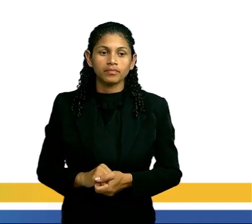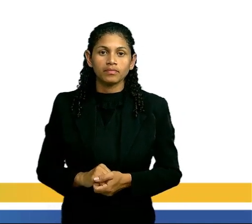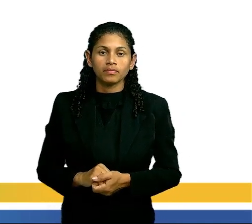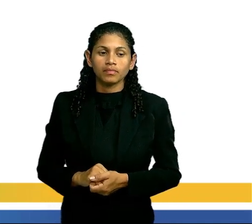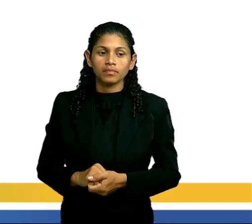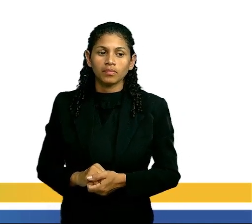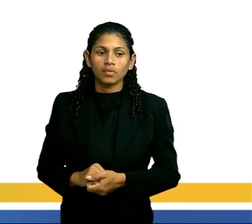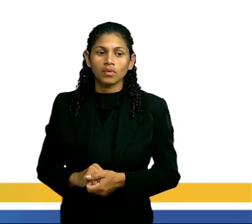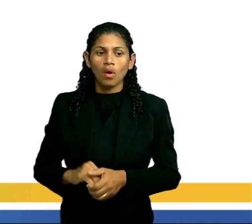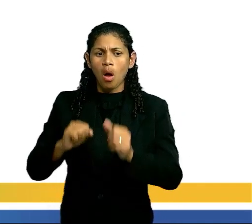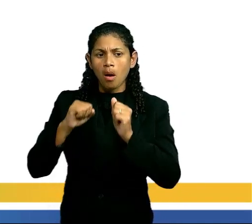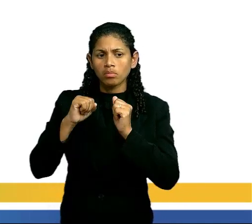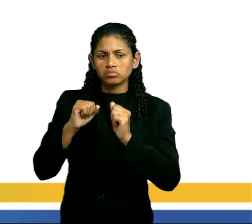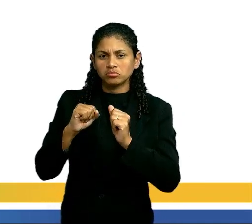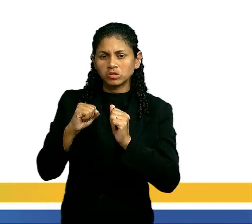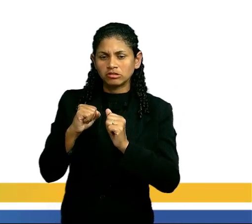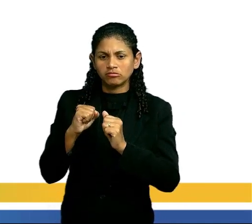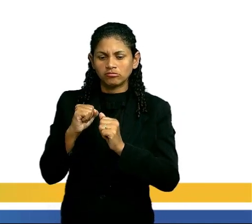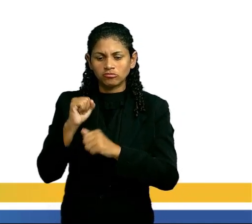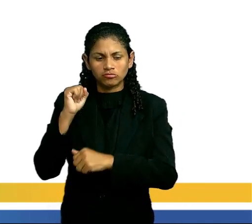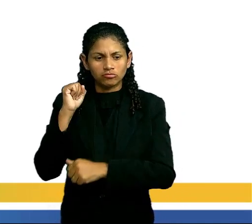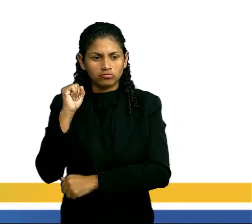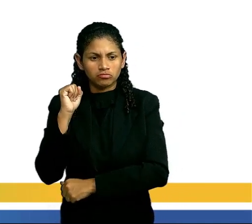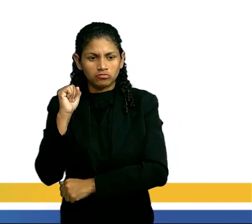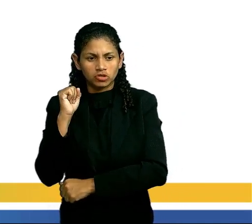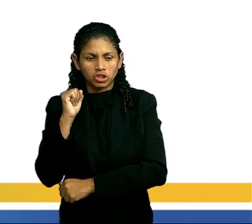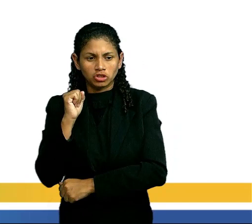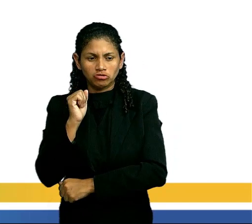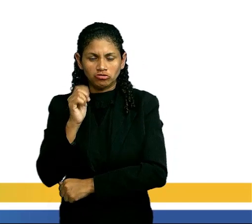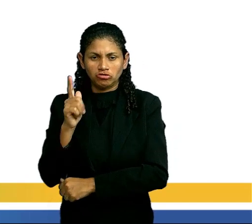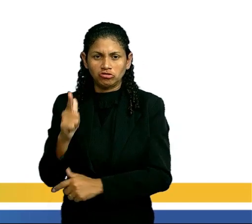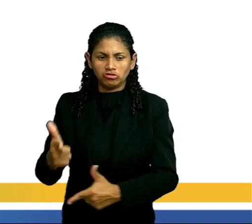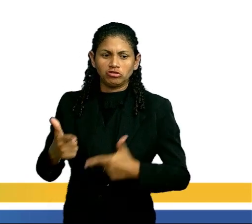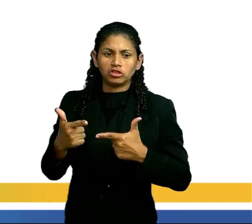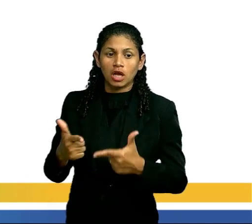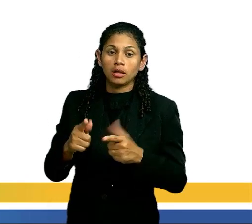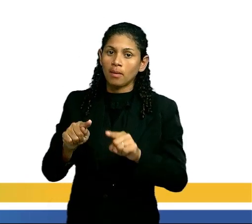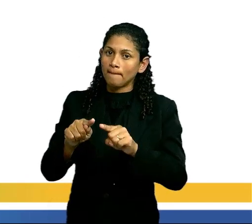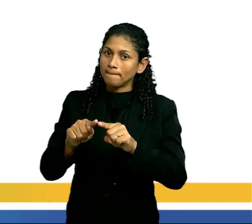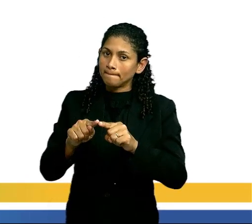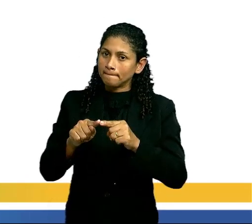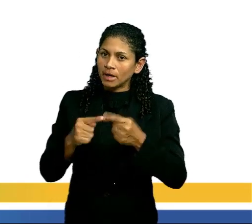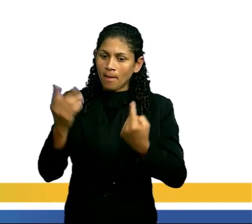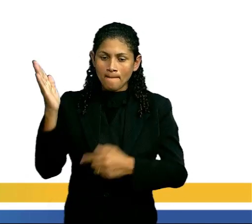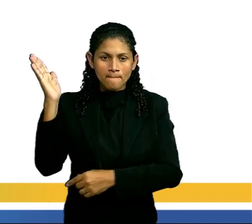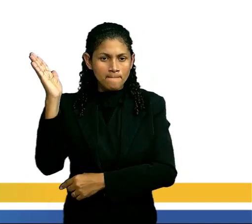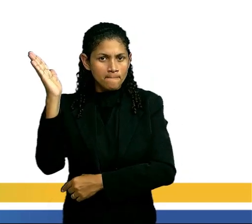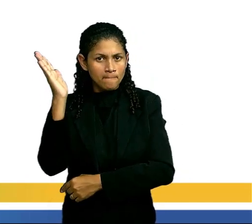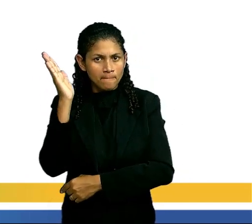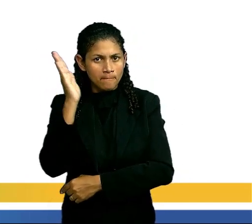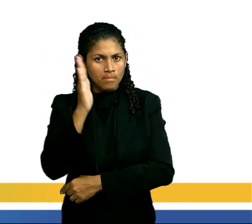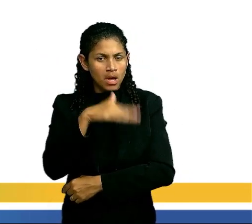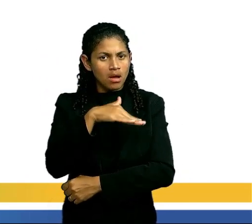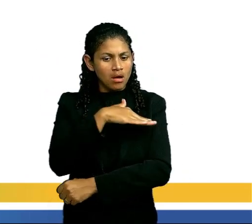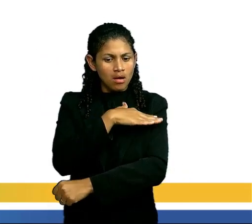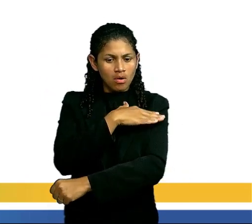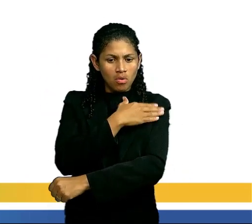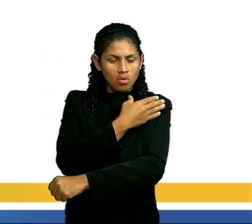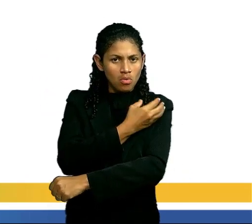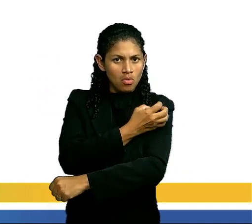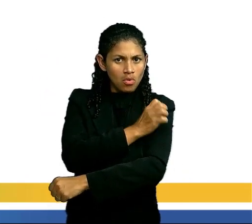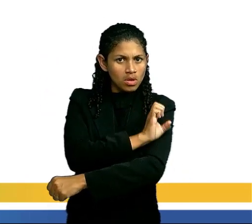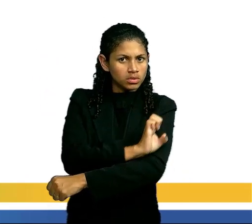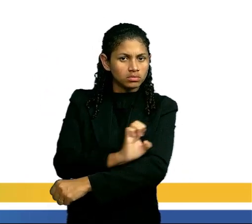Posso ser antipático, agora mal educado, nunca. Falou mal dos amigos, quando